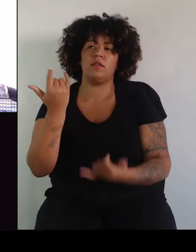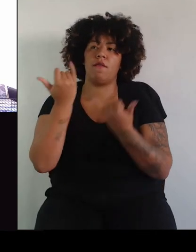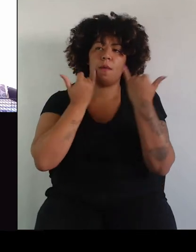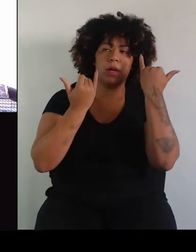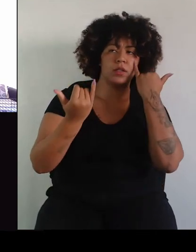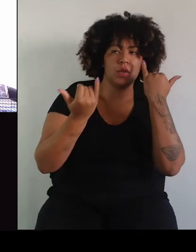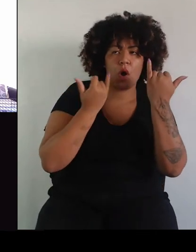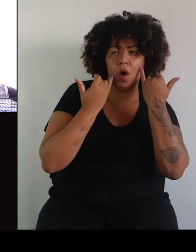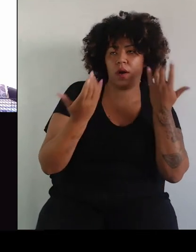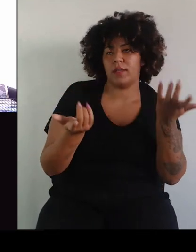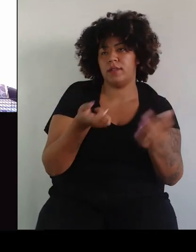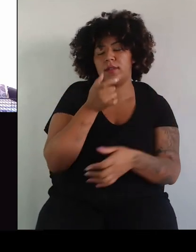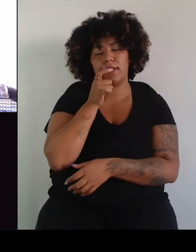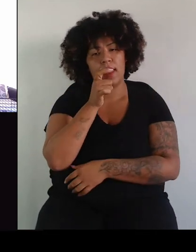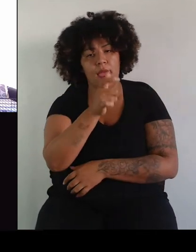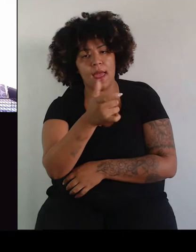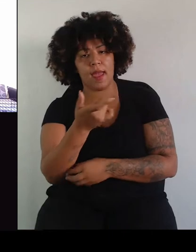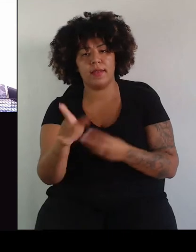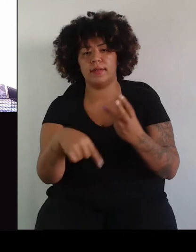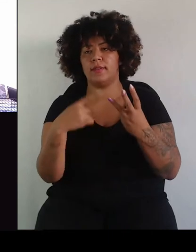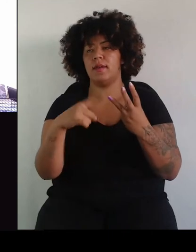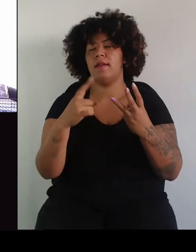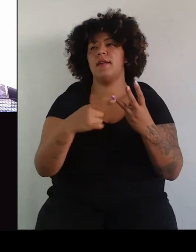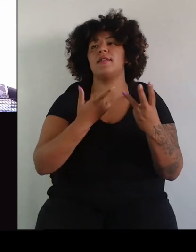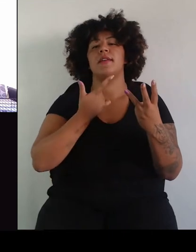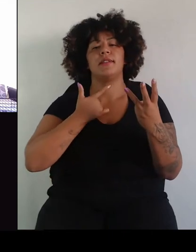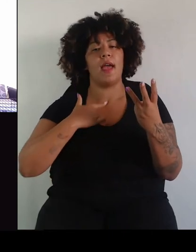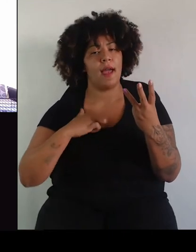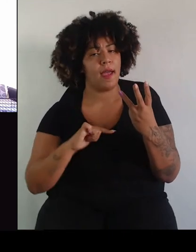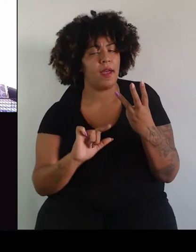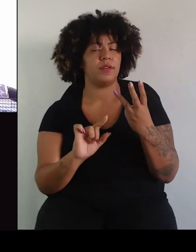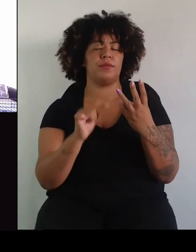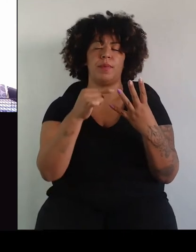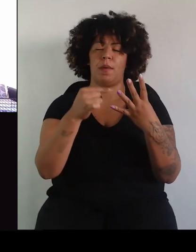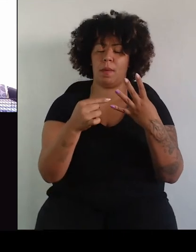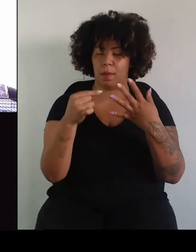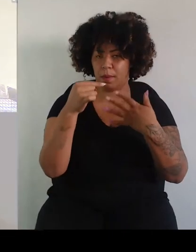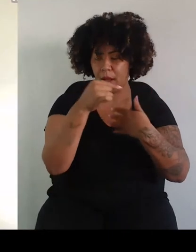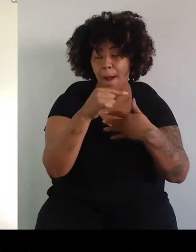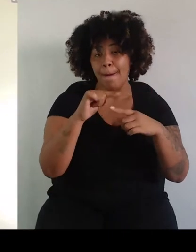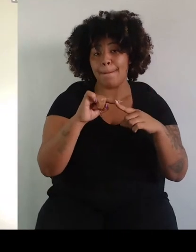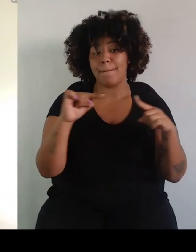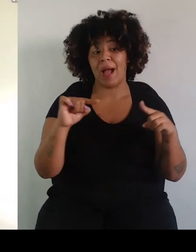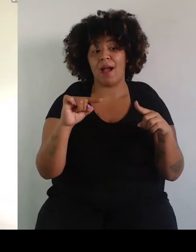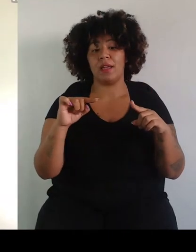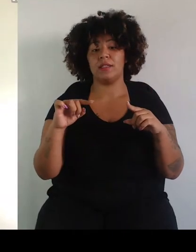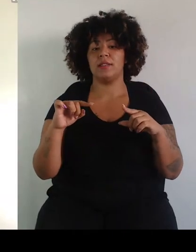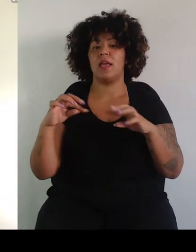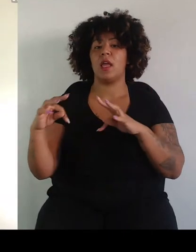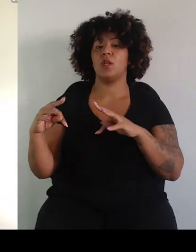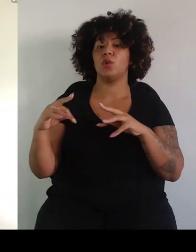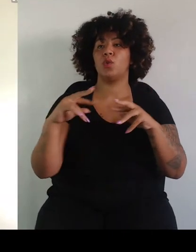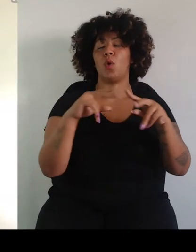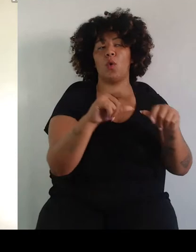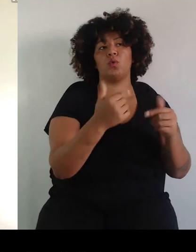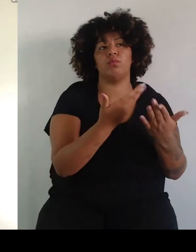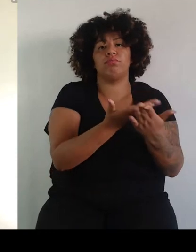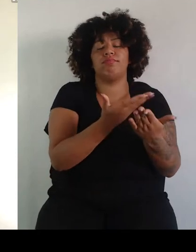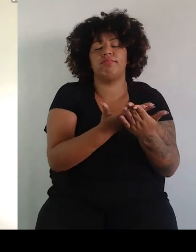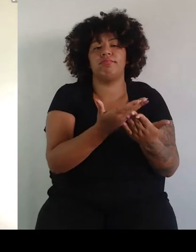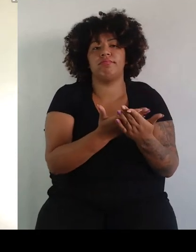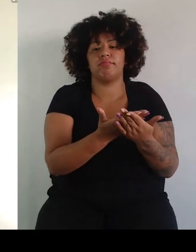interesses e nesse processo para o